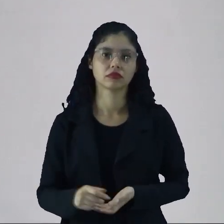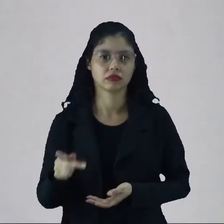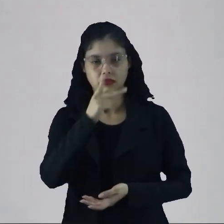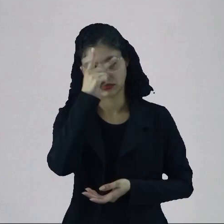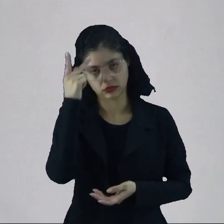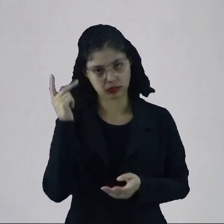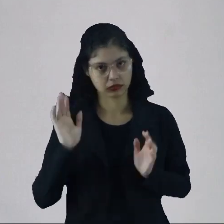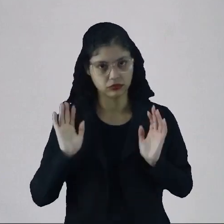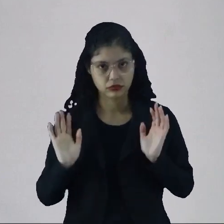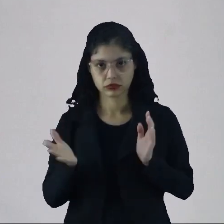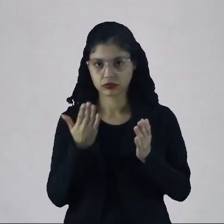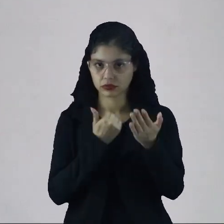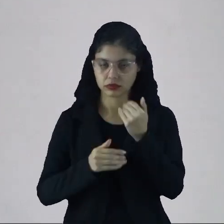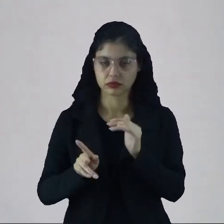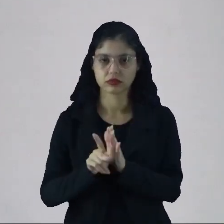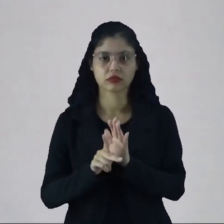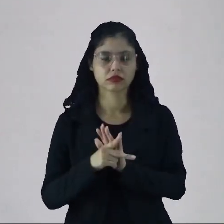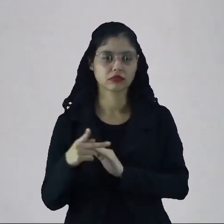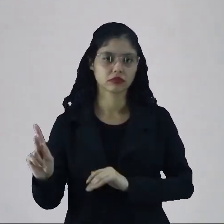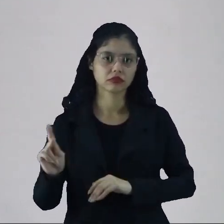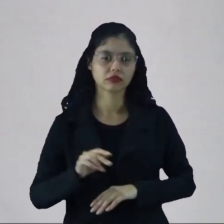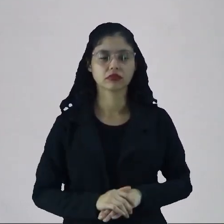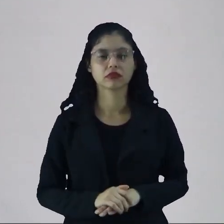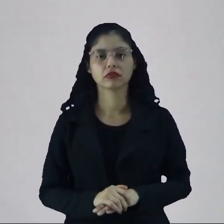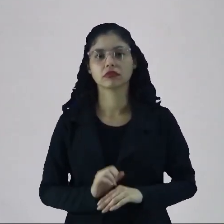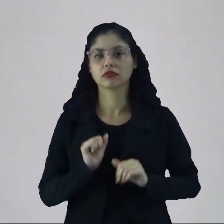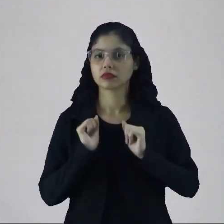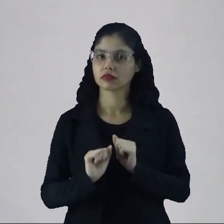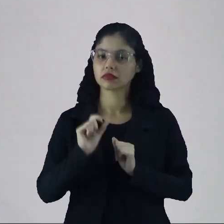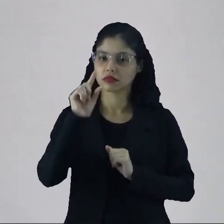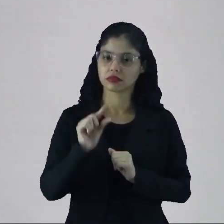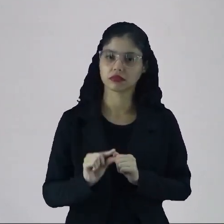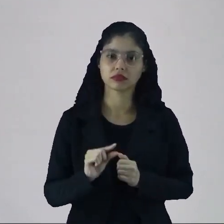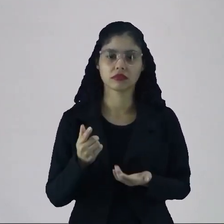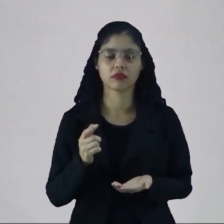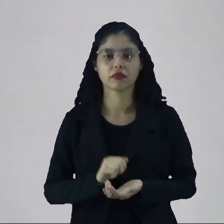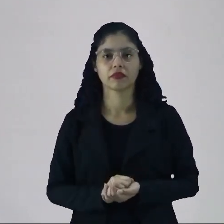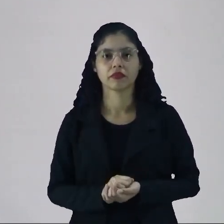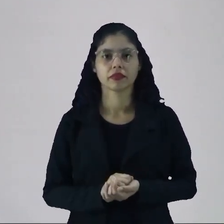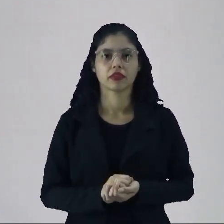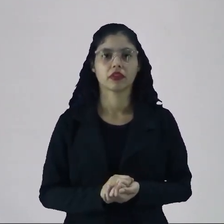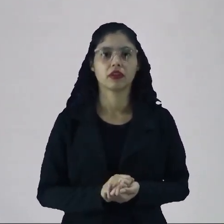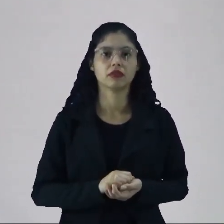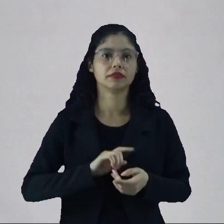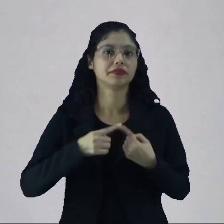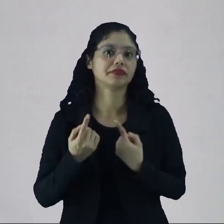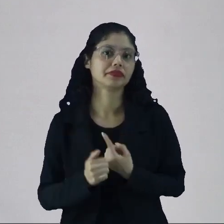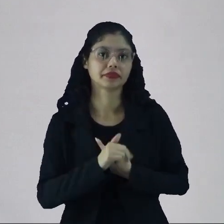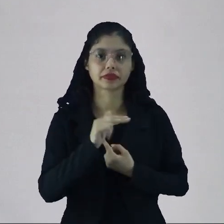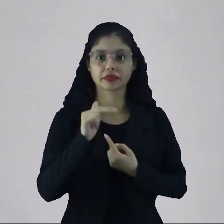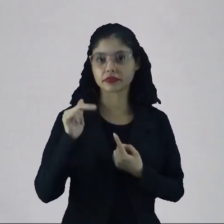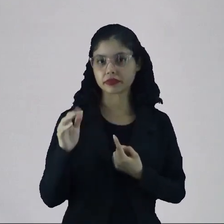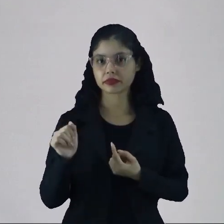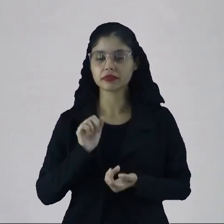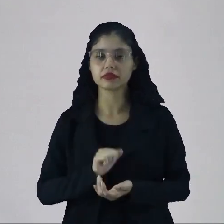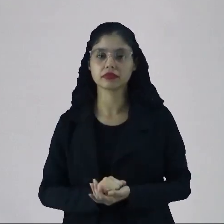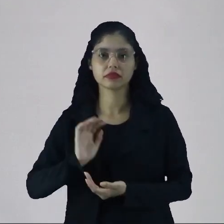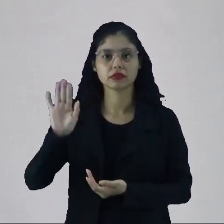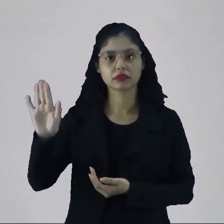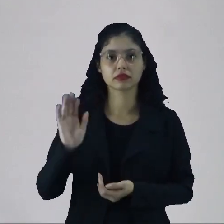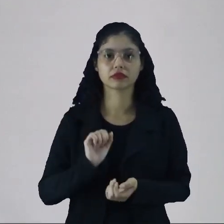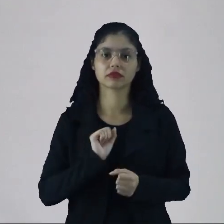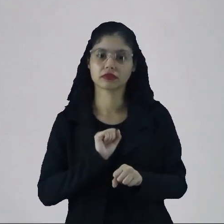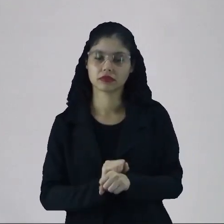da pessoa, a alimentação dela, né? Ou pode diminuir, tá? Mas ele nunca fica naquele